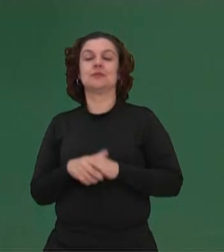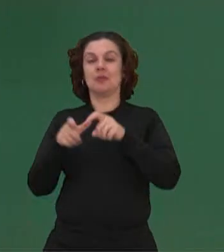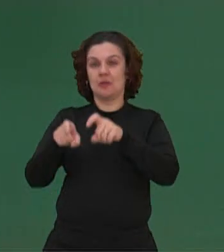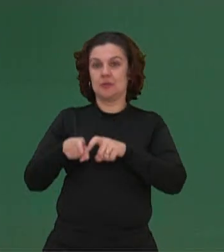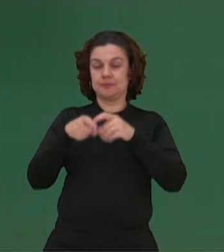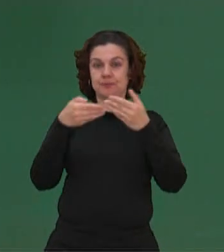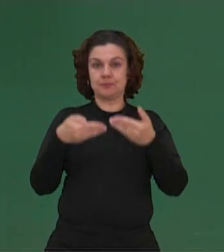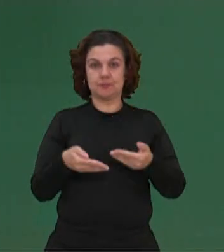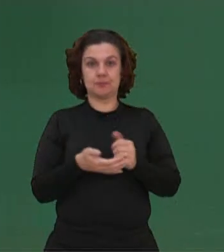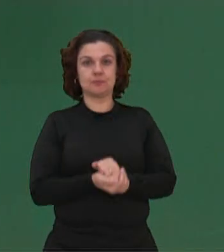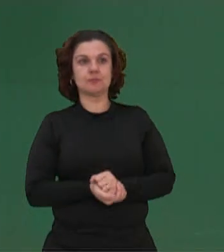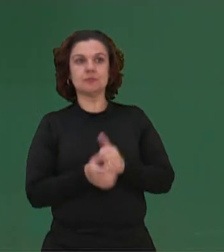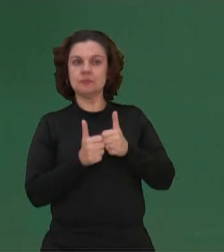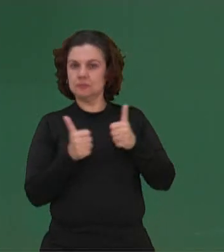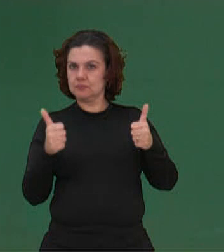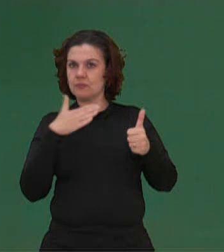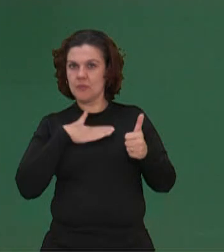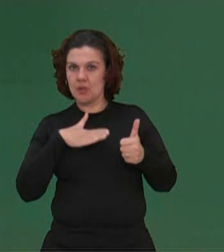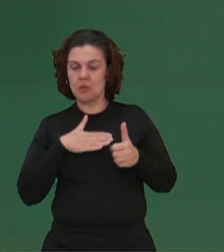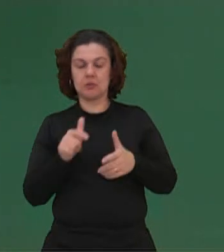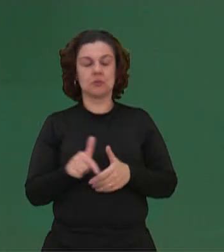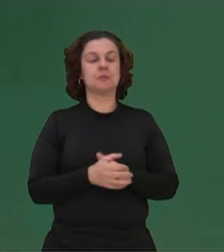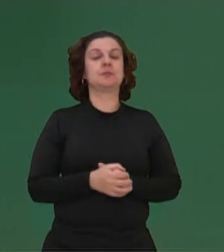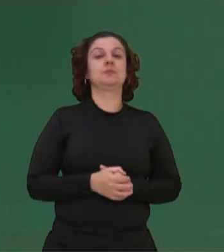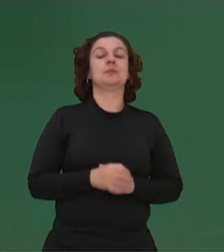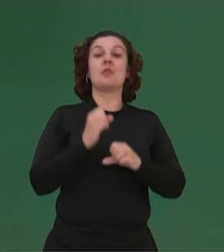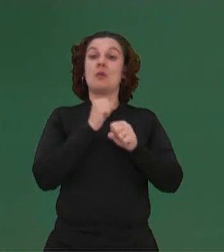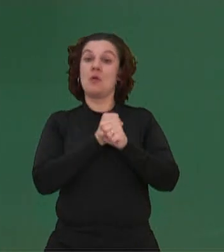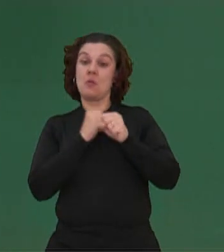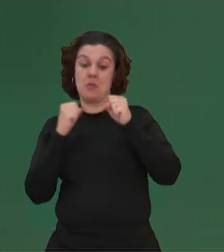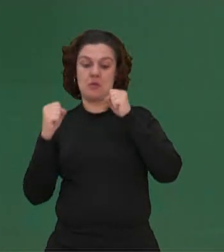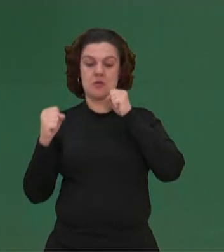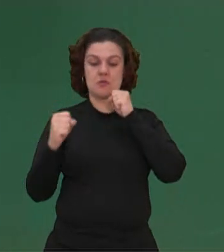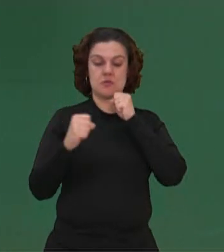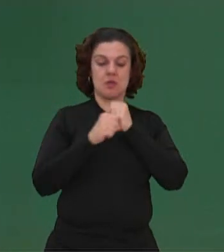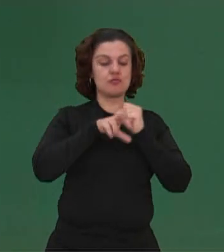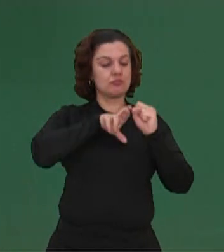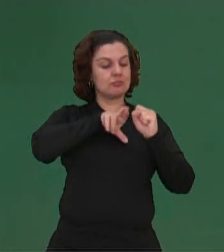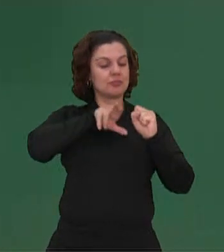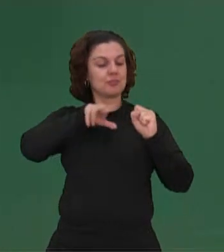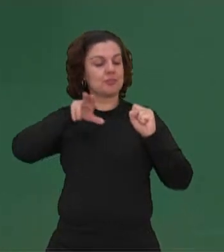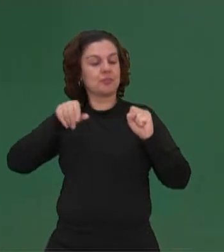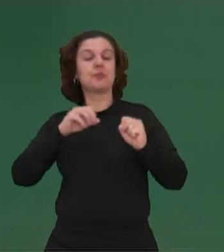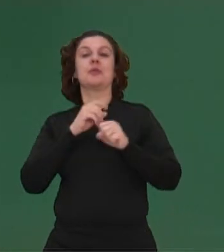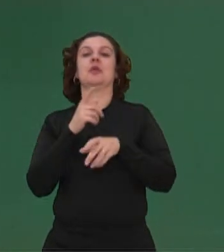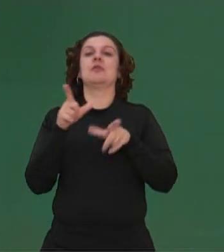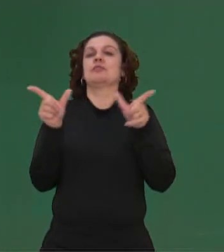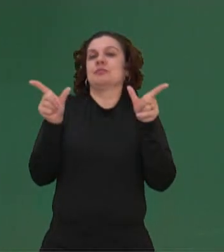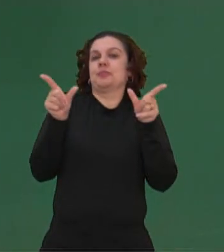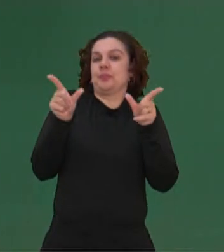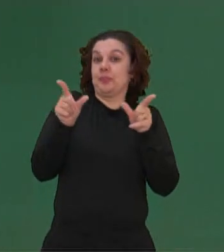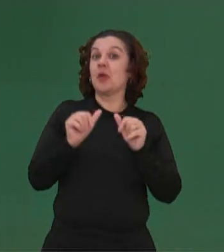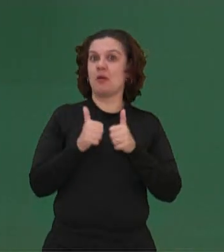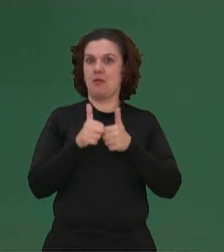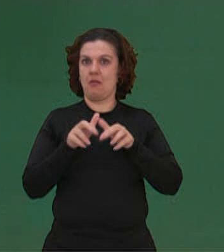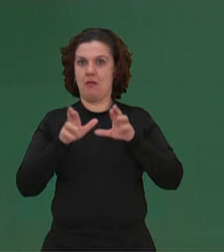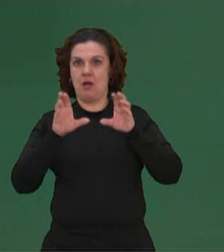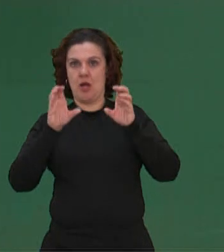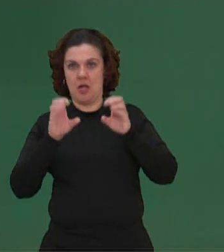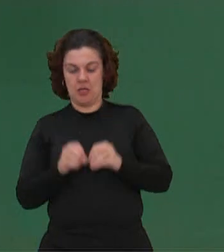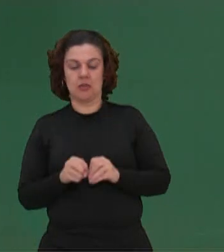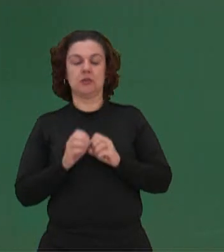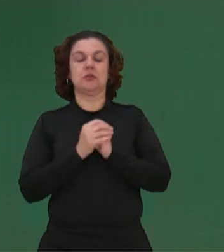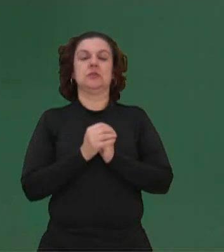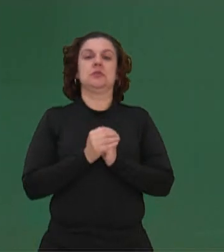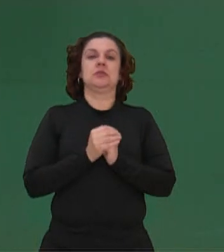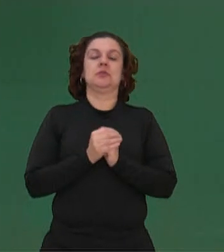de engenho. Tranquilo? Então, uma sociedade que tinha alguma diversificação em atividades menores em volta